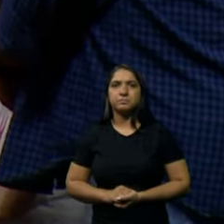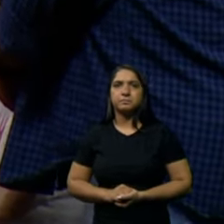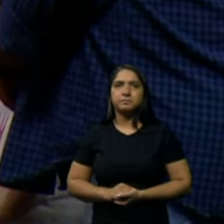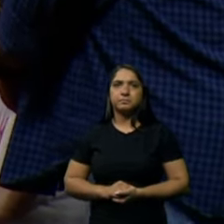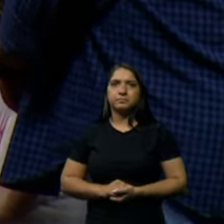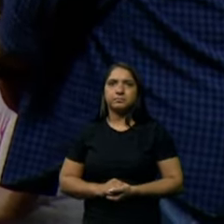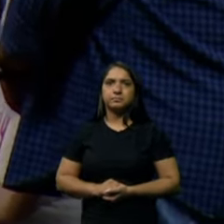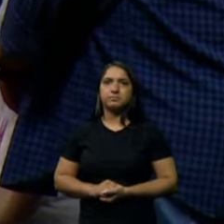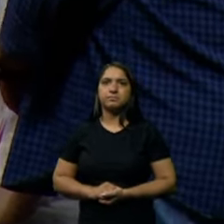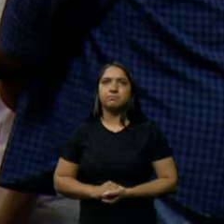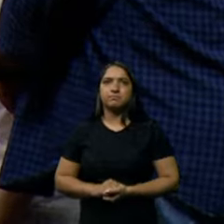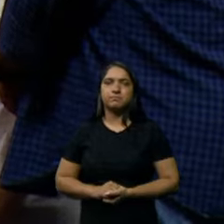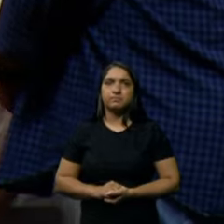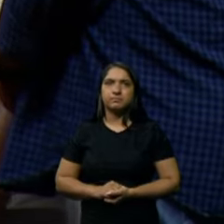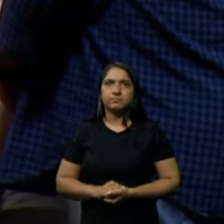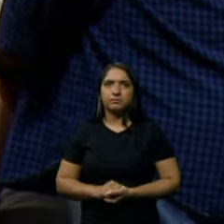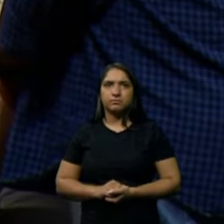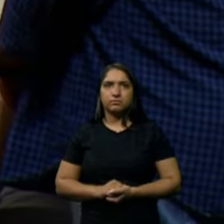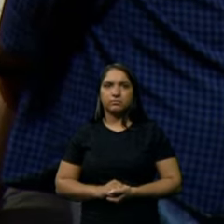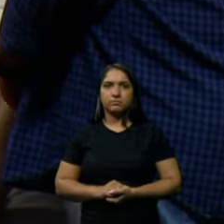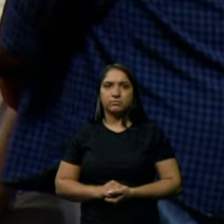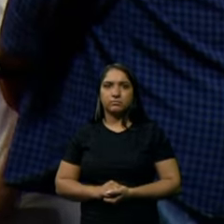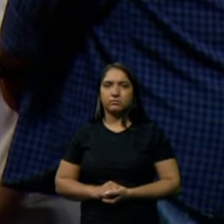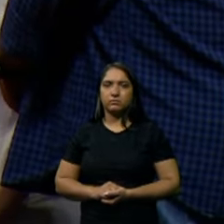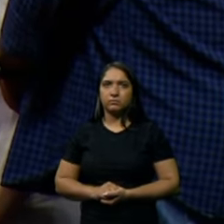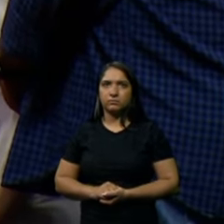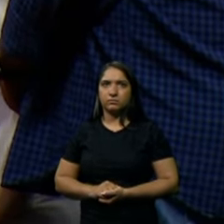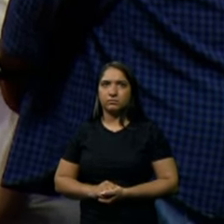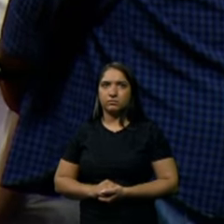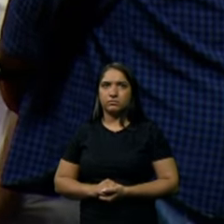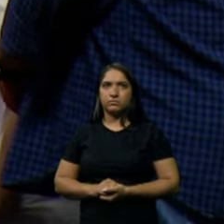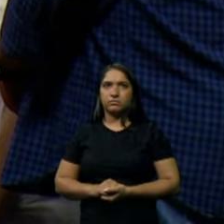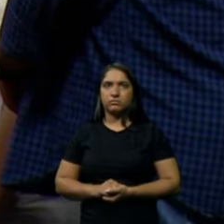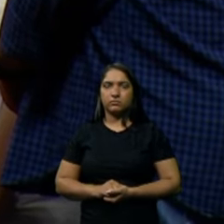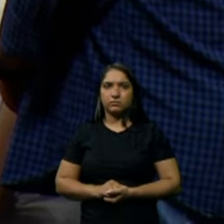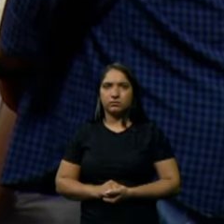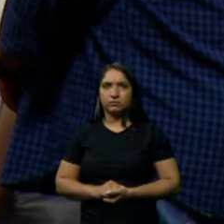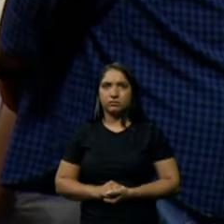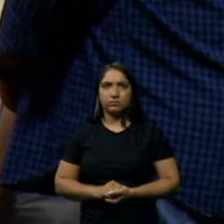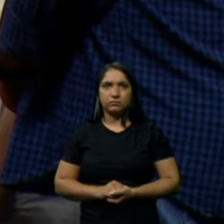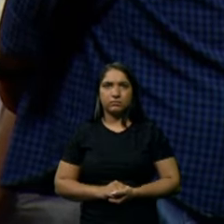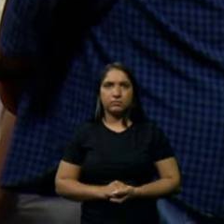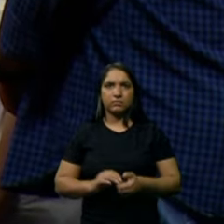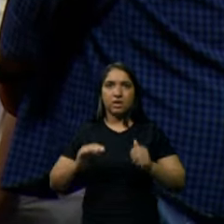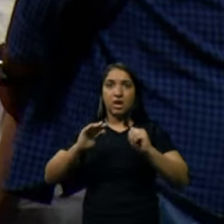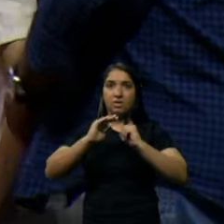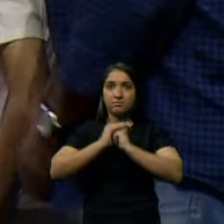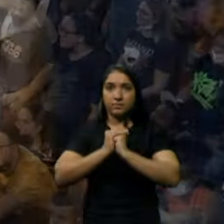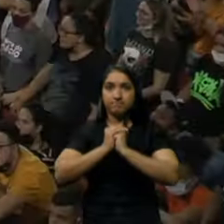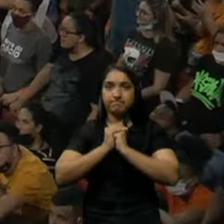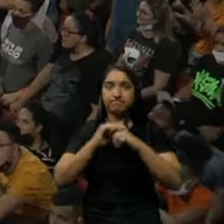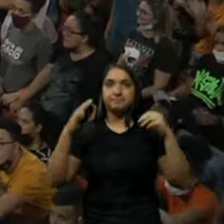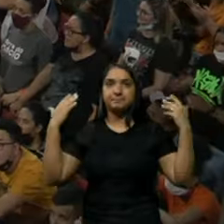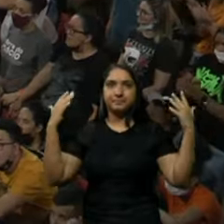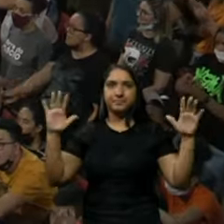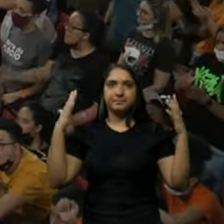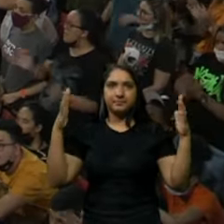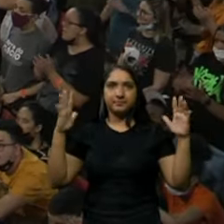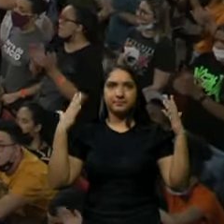arradura refere a lei ou amém amém e